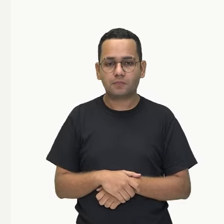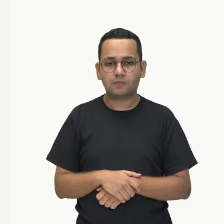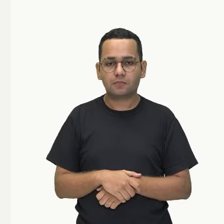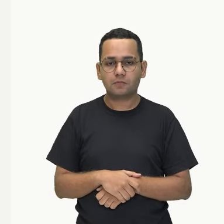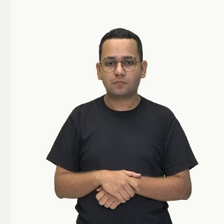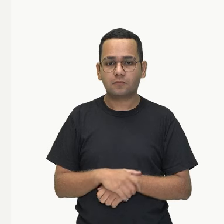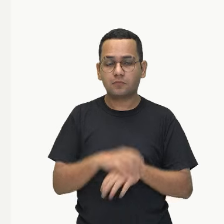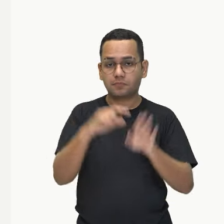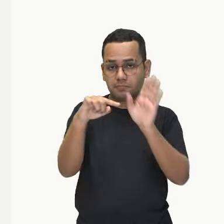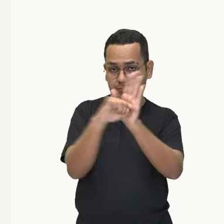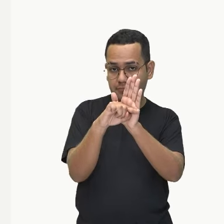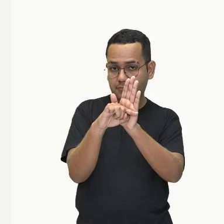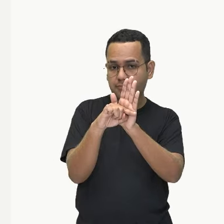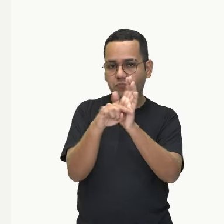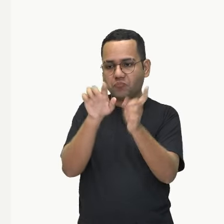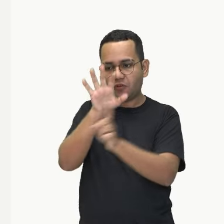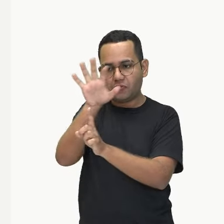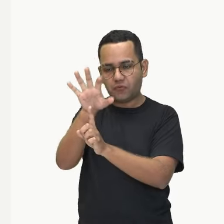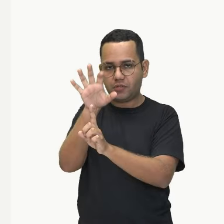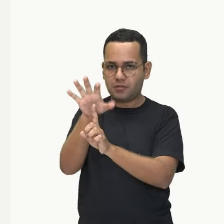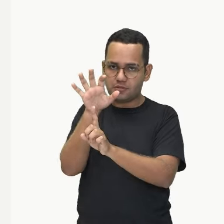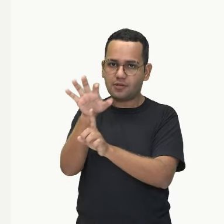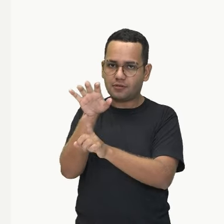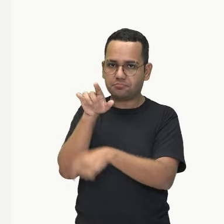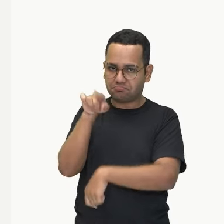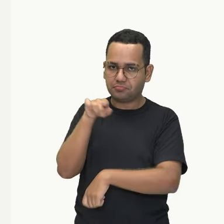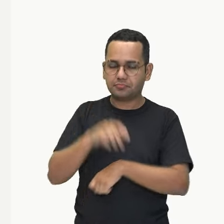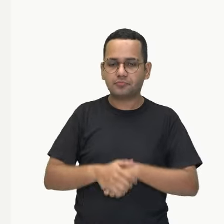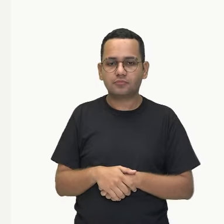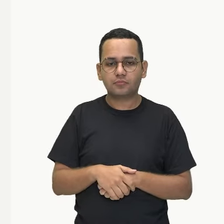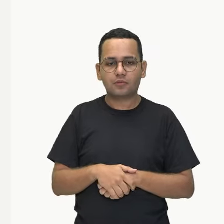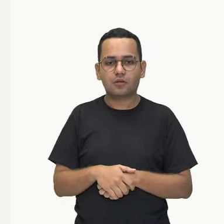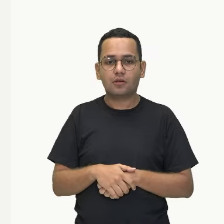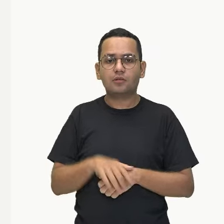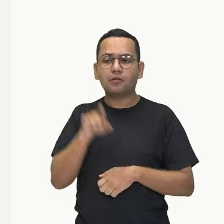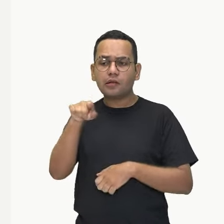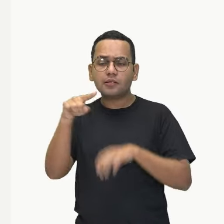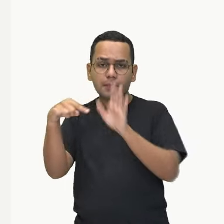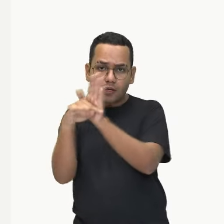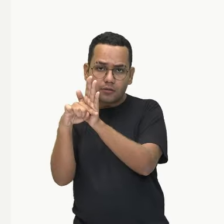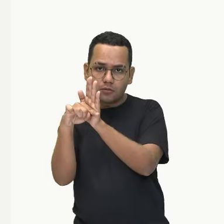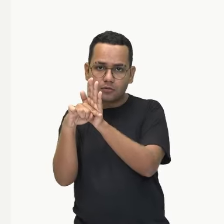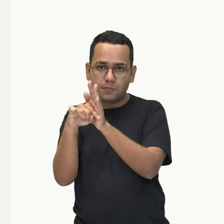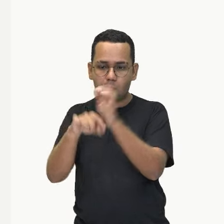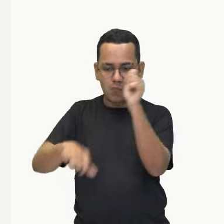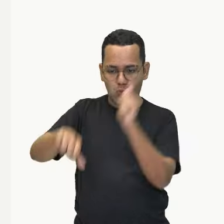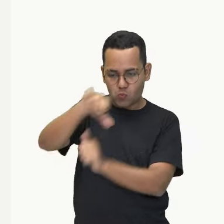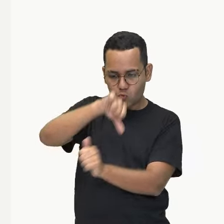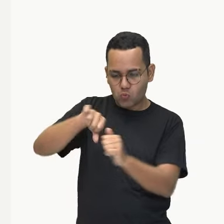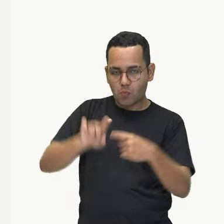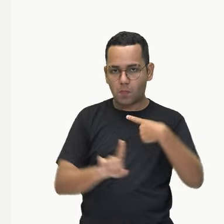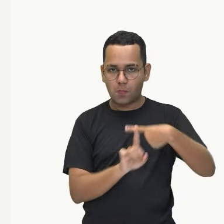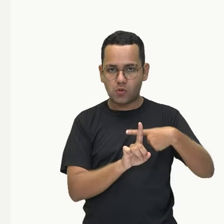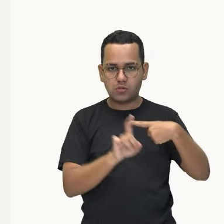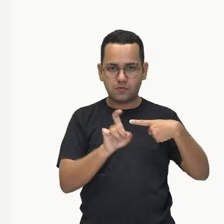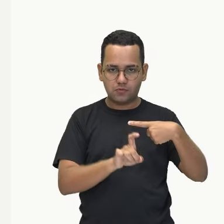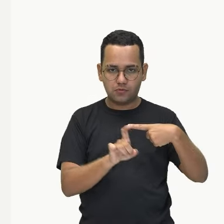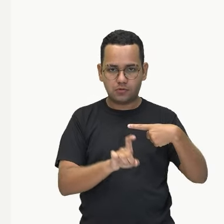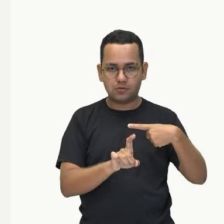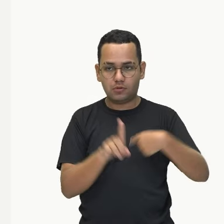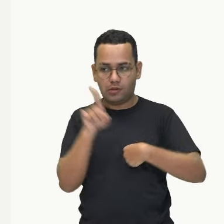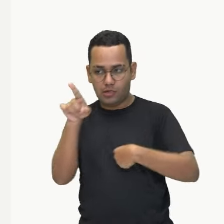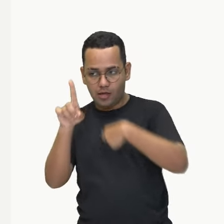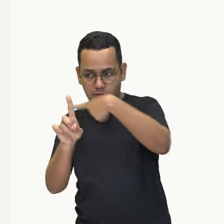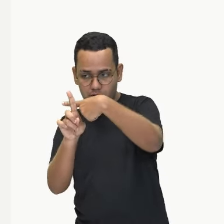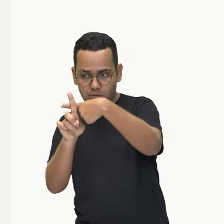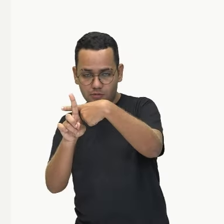segundo, por causa do sinal de menos, eu troco os meus sinais. Então, o x, que é menos, vai virar mais, e o z, que é